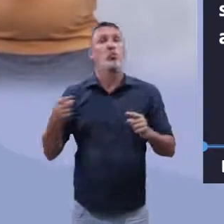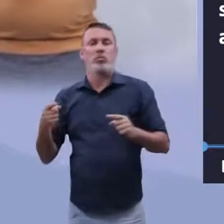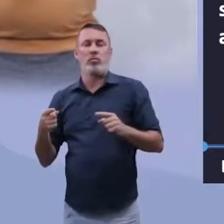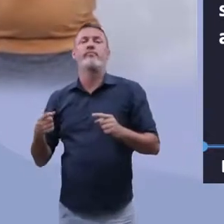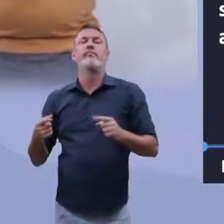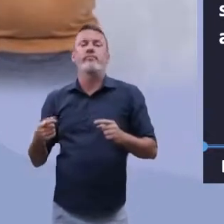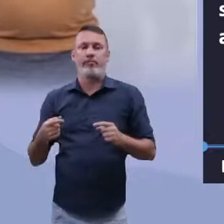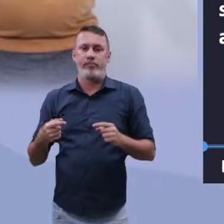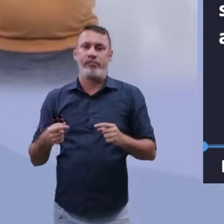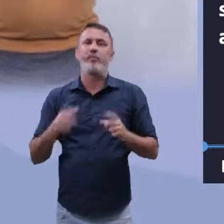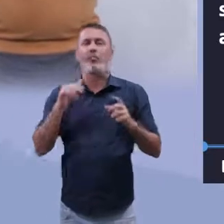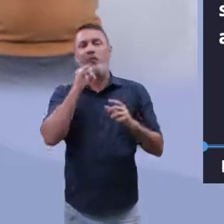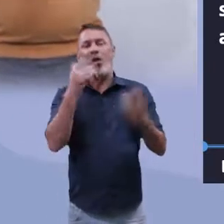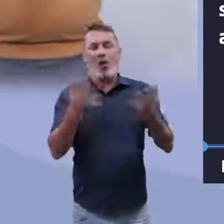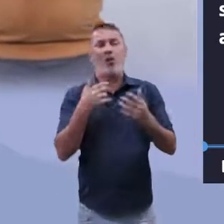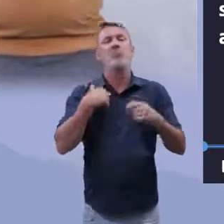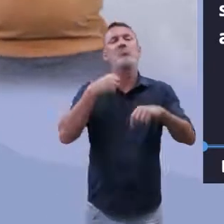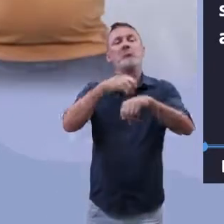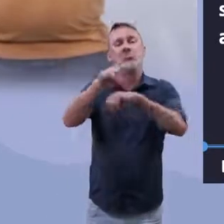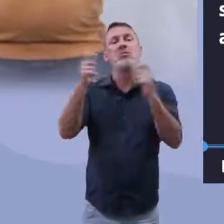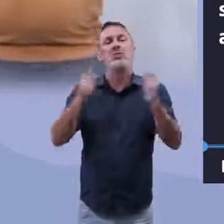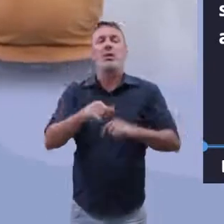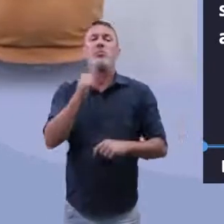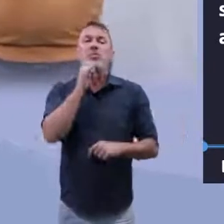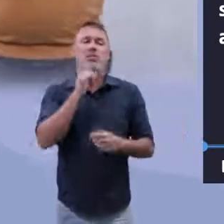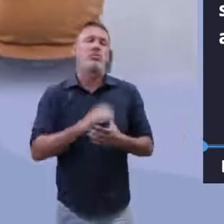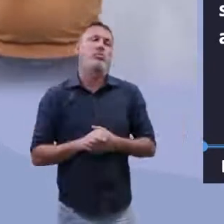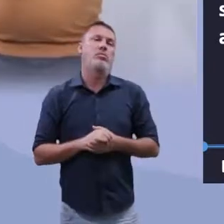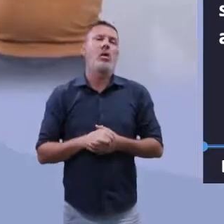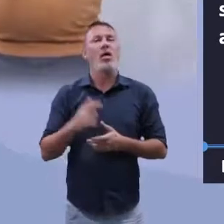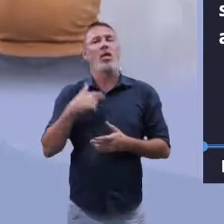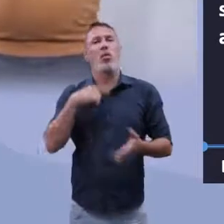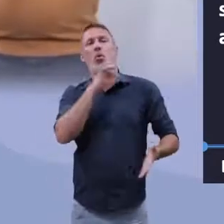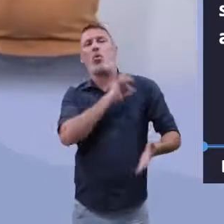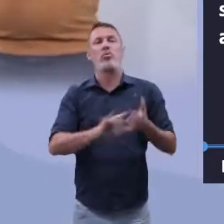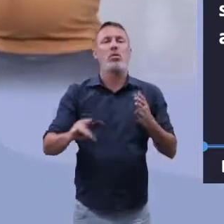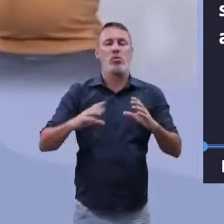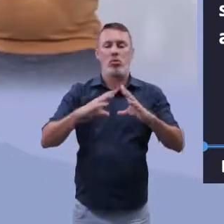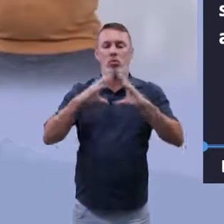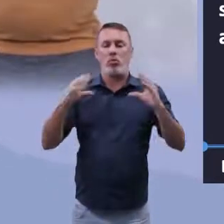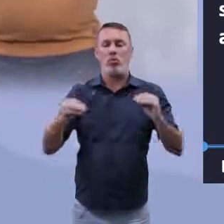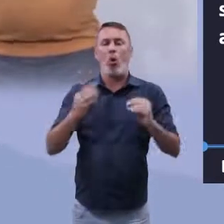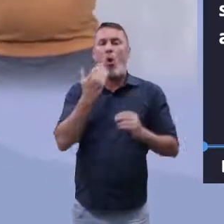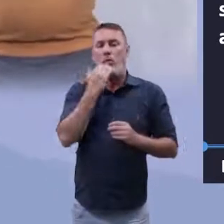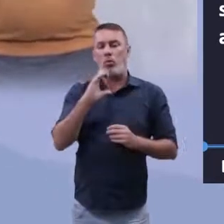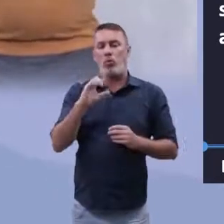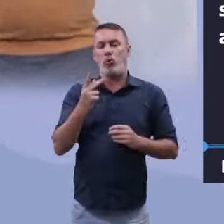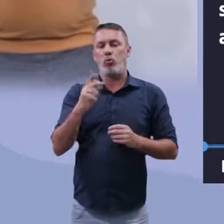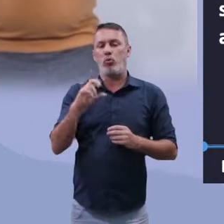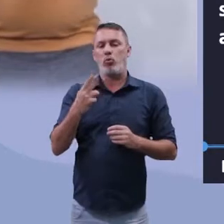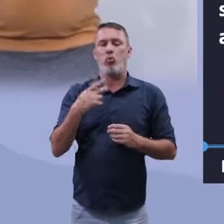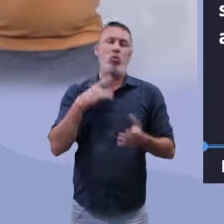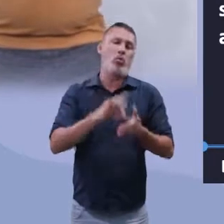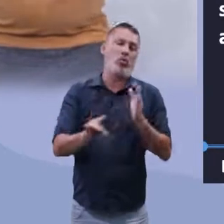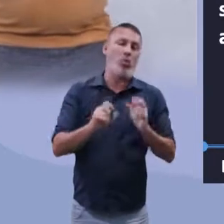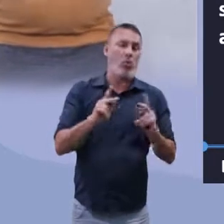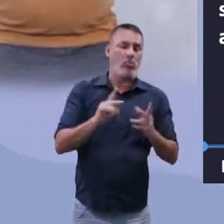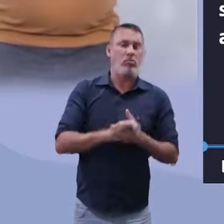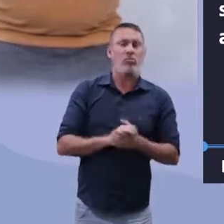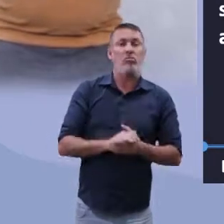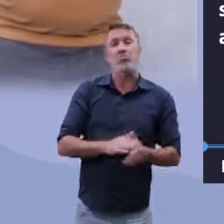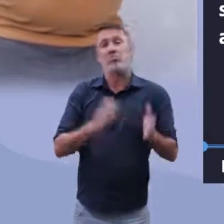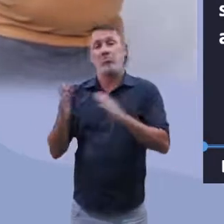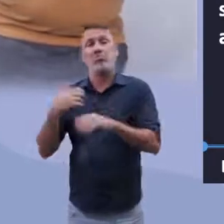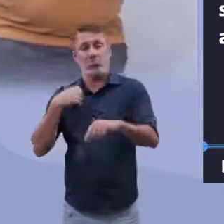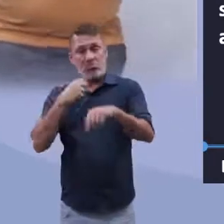vocês. Por exemplo, eu posso falar para vocês aqui, eu não gosto de chuchu. Ok. Aí depois